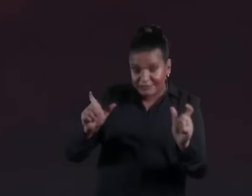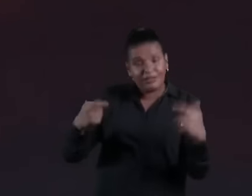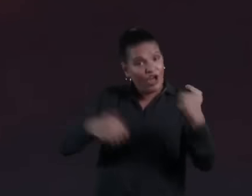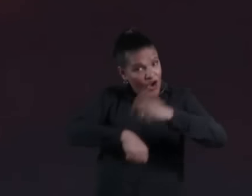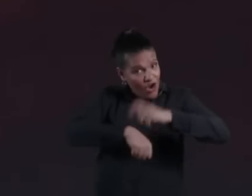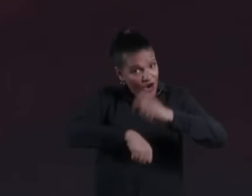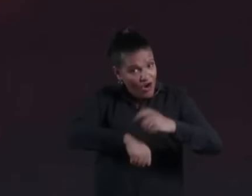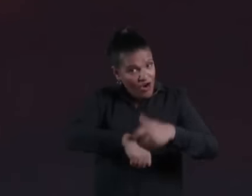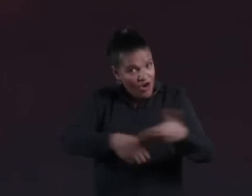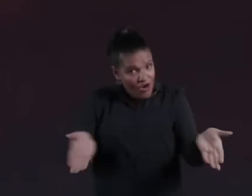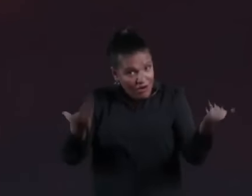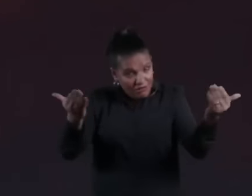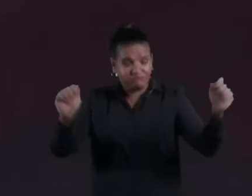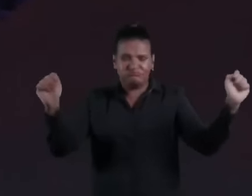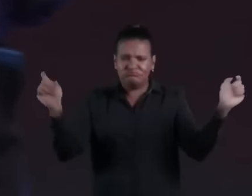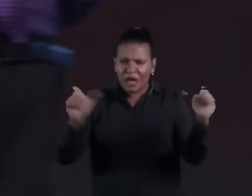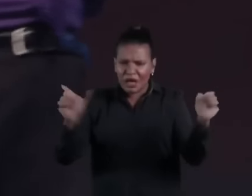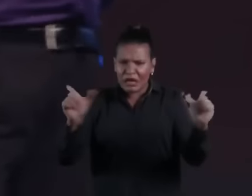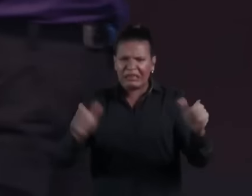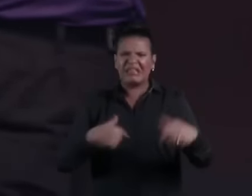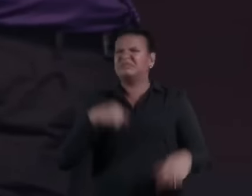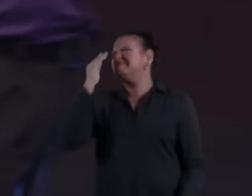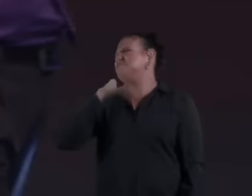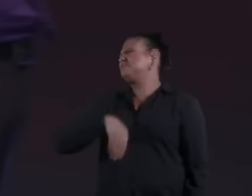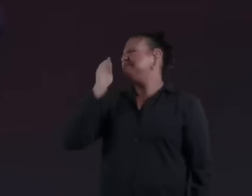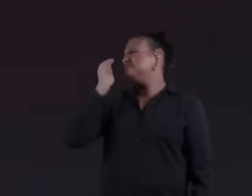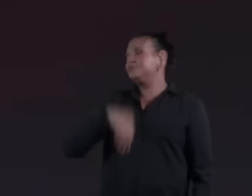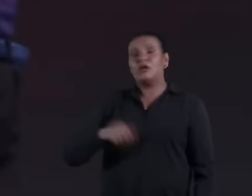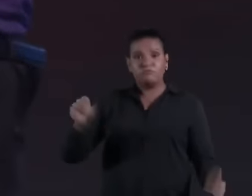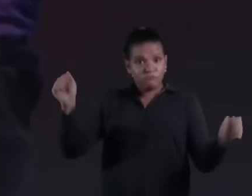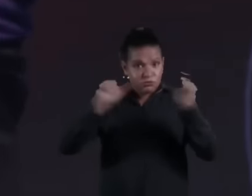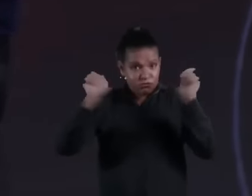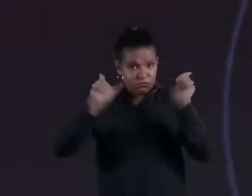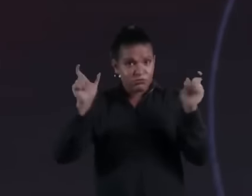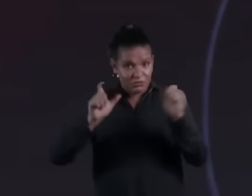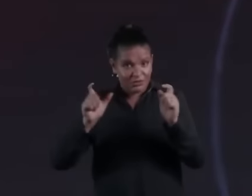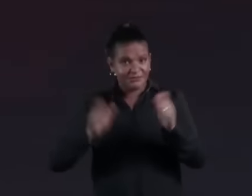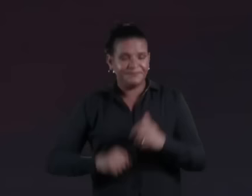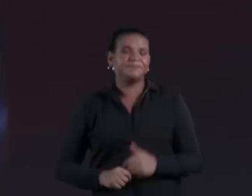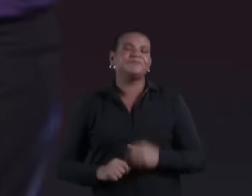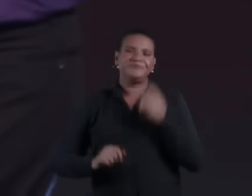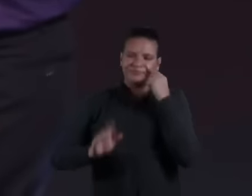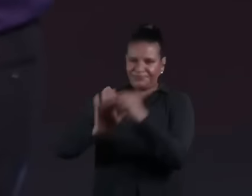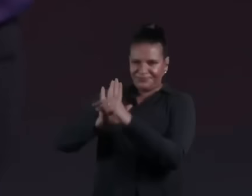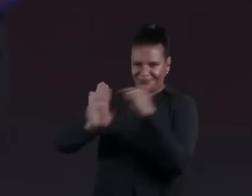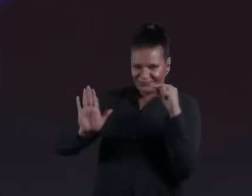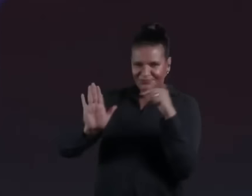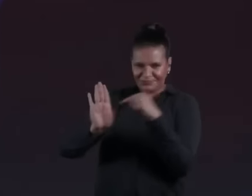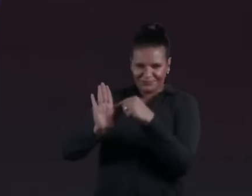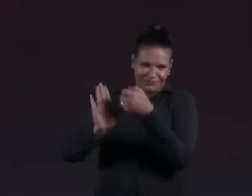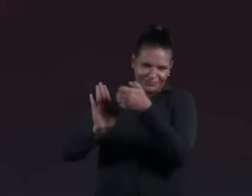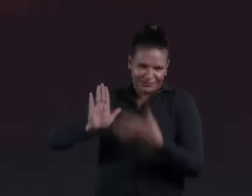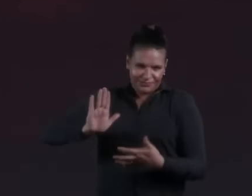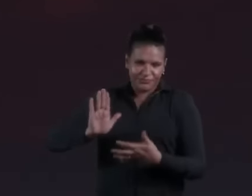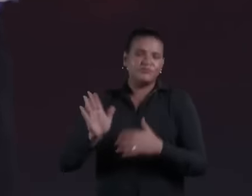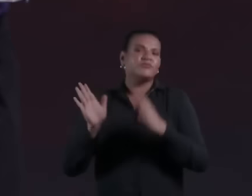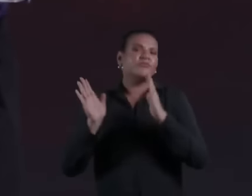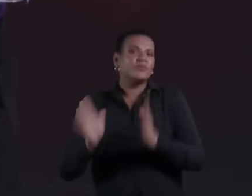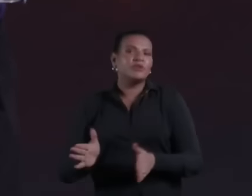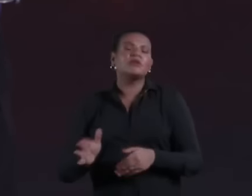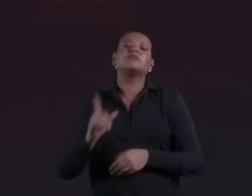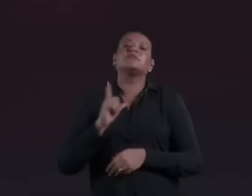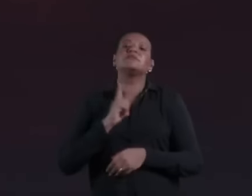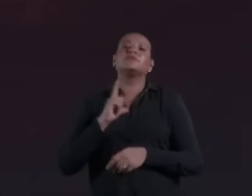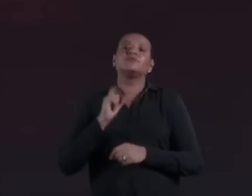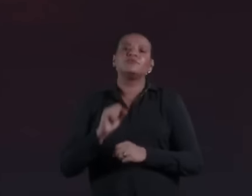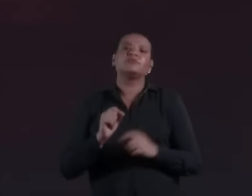Despertar do sono o interessante que nesse Versículo ele usa faz cinco alusões